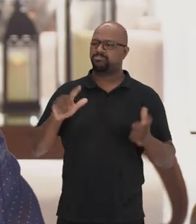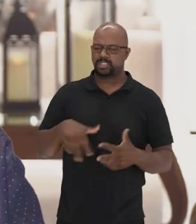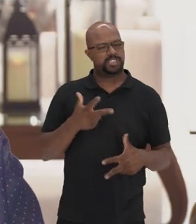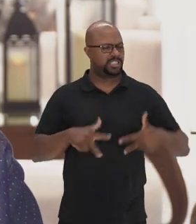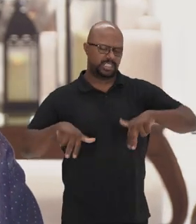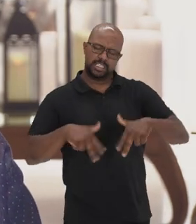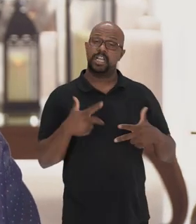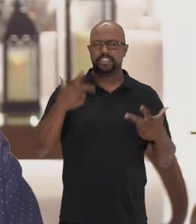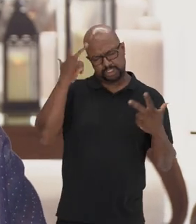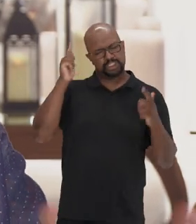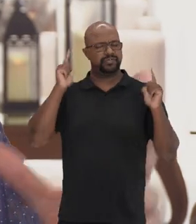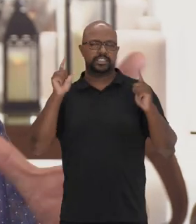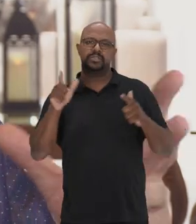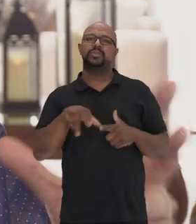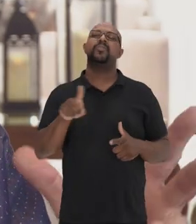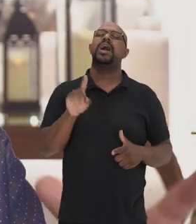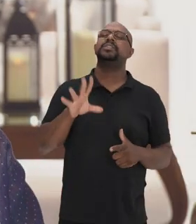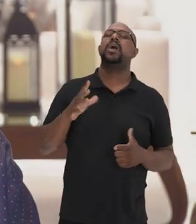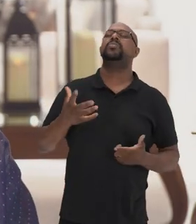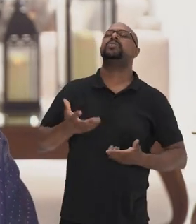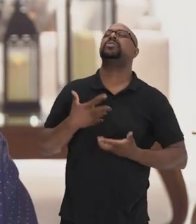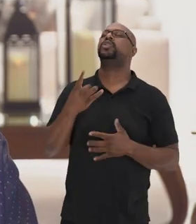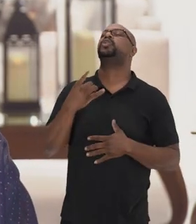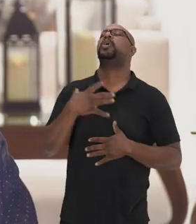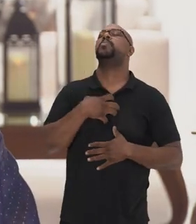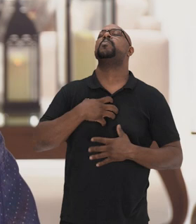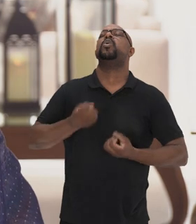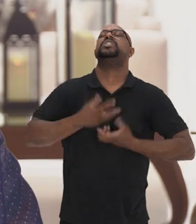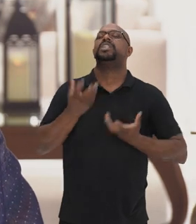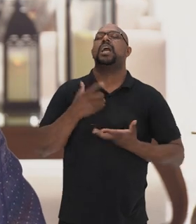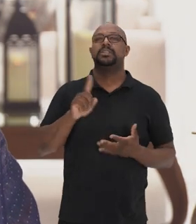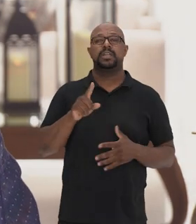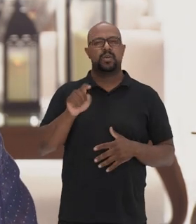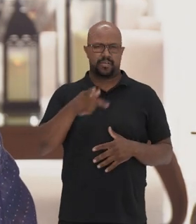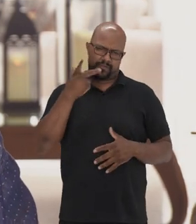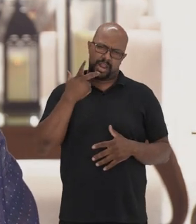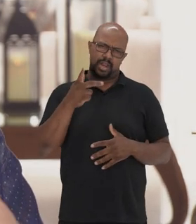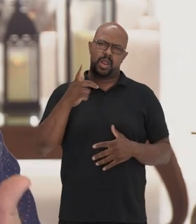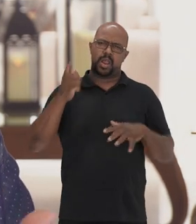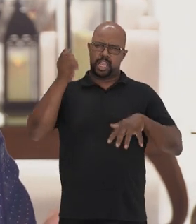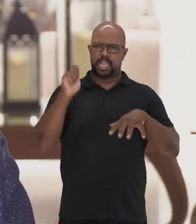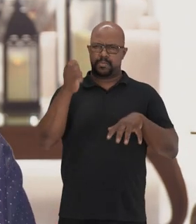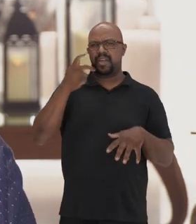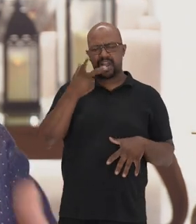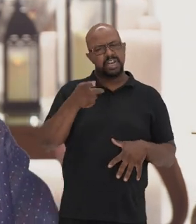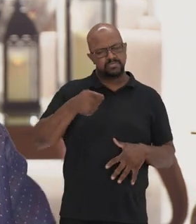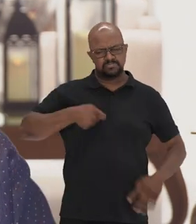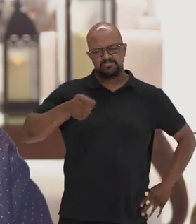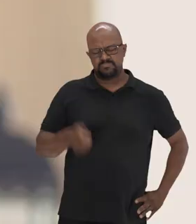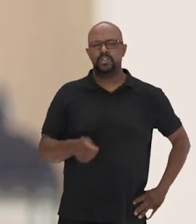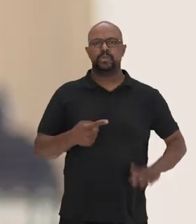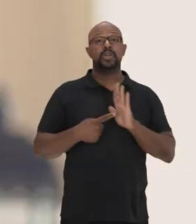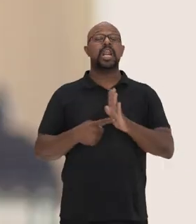mesmo e se divertindo não era assim tão espontâneo como se diz então os quilombolas diziam que eles faziam questão de